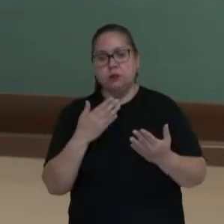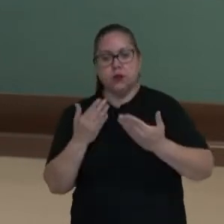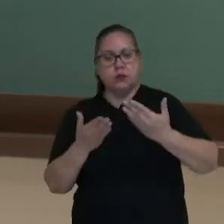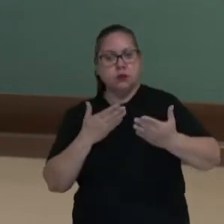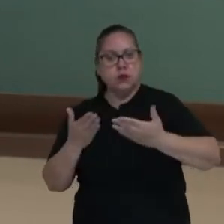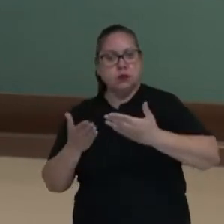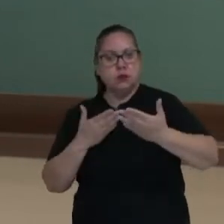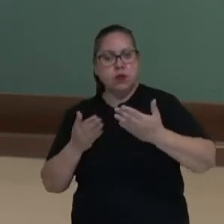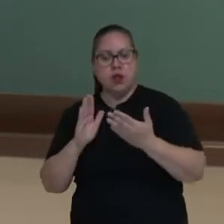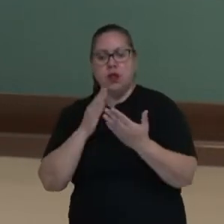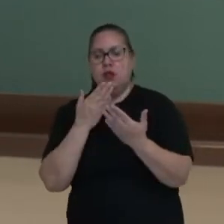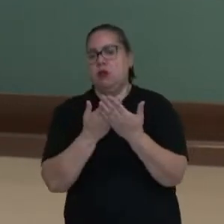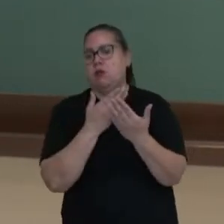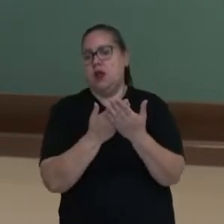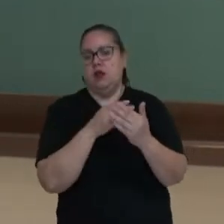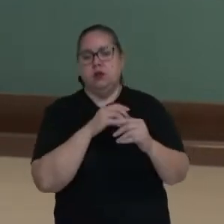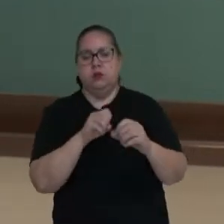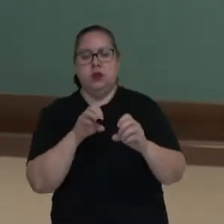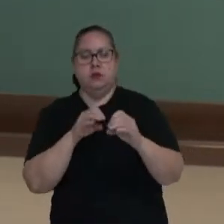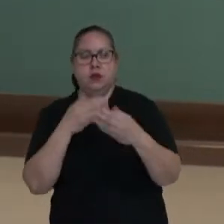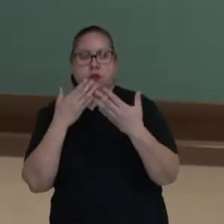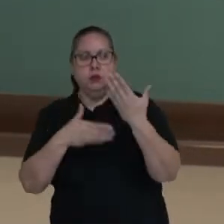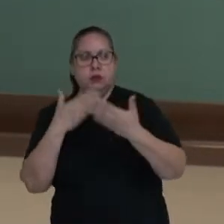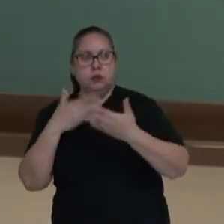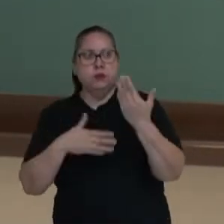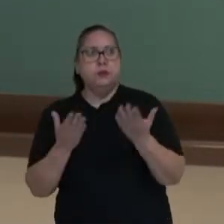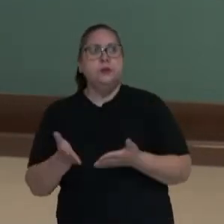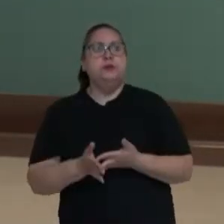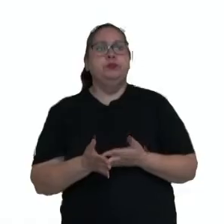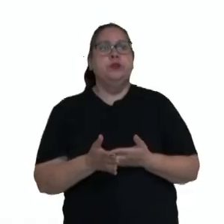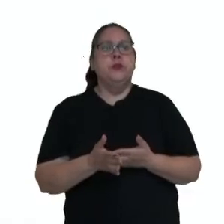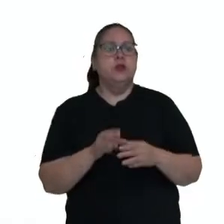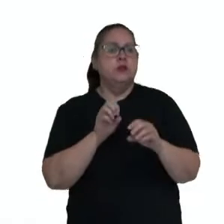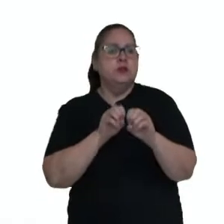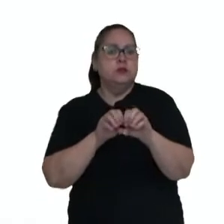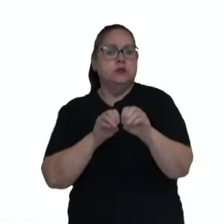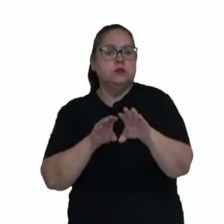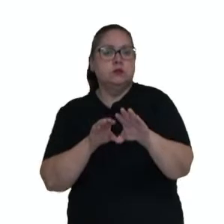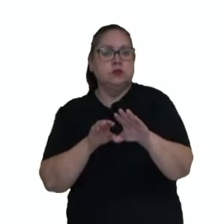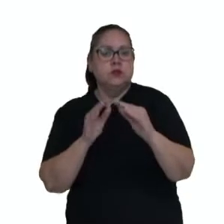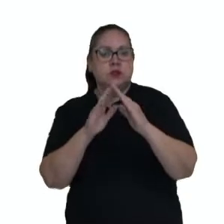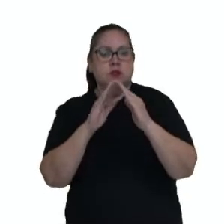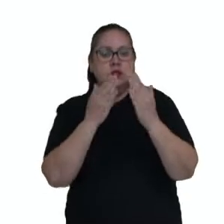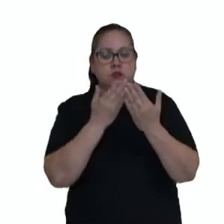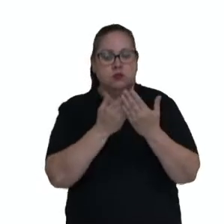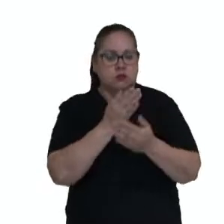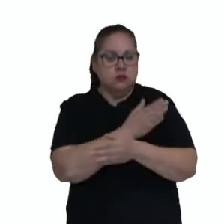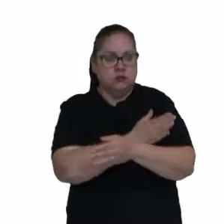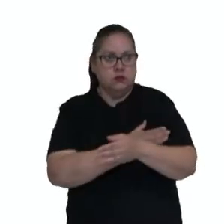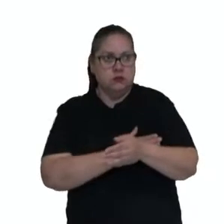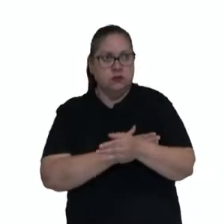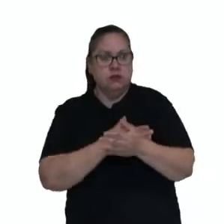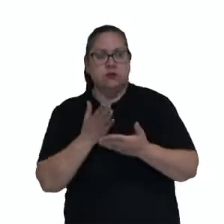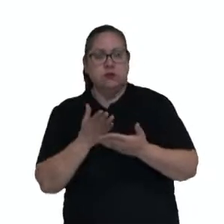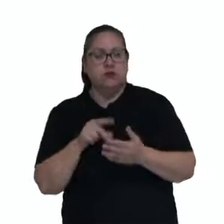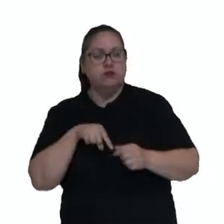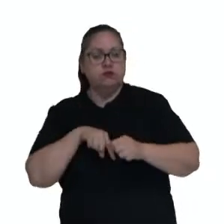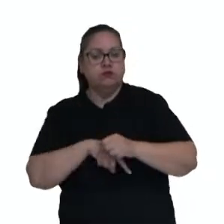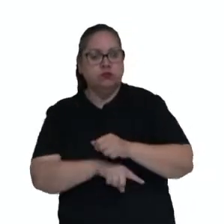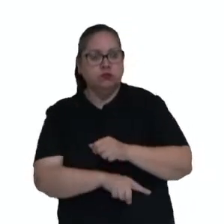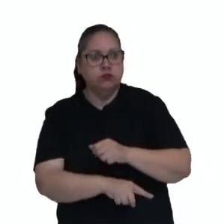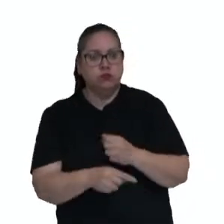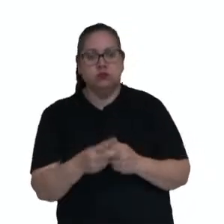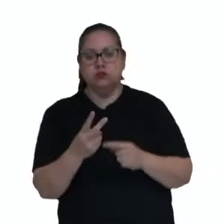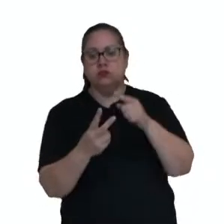uma aula de debate. O ensino nas escolas medievais se alicerçava fundamentalmente em